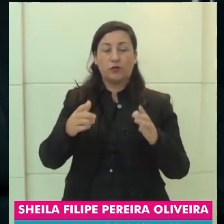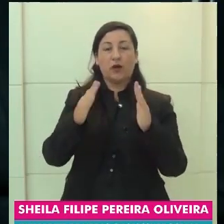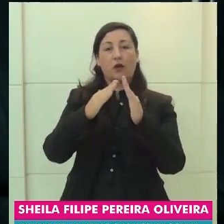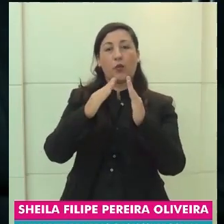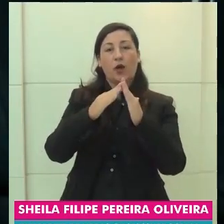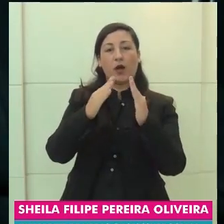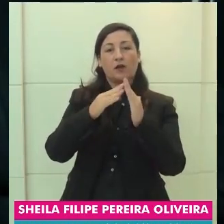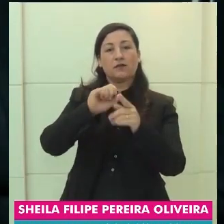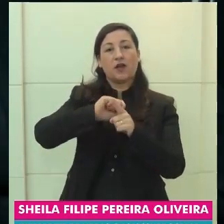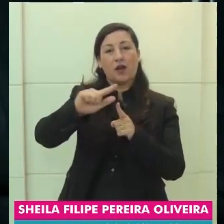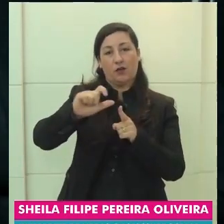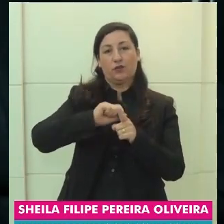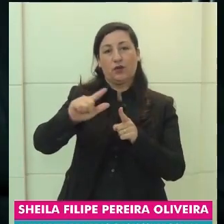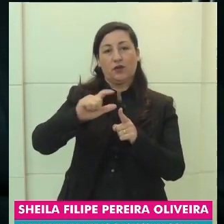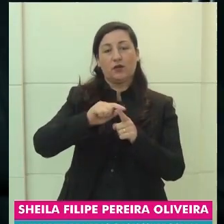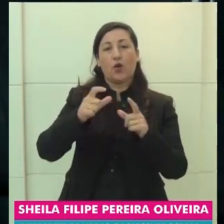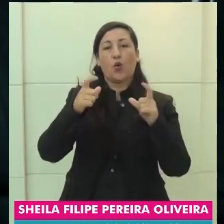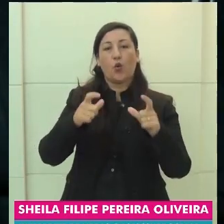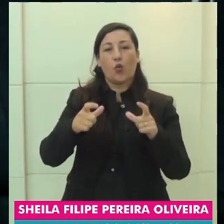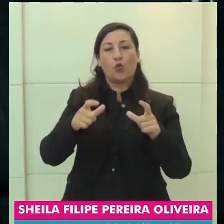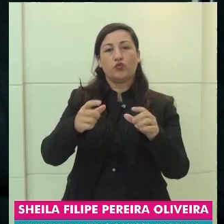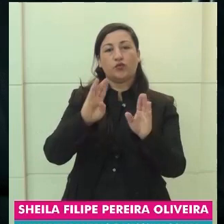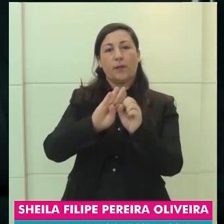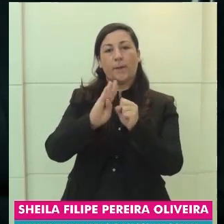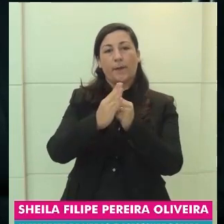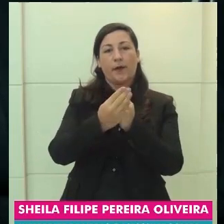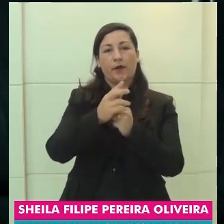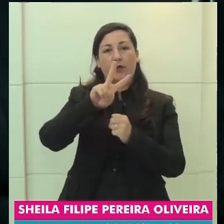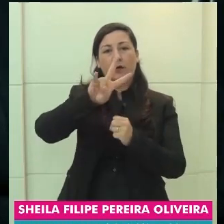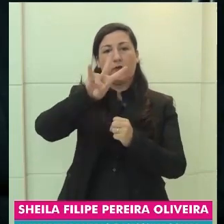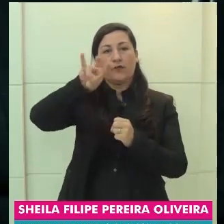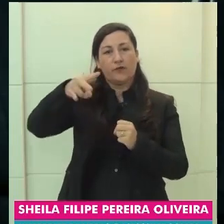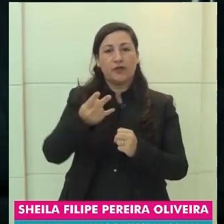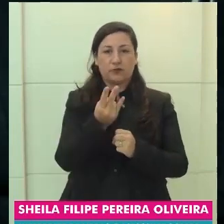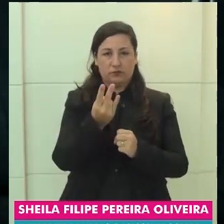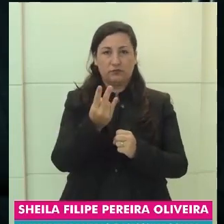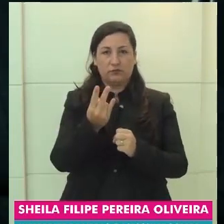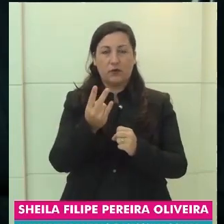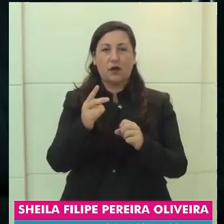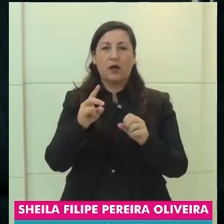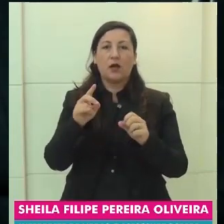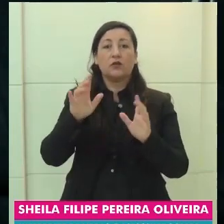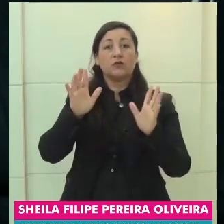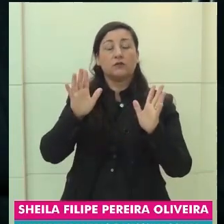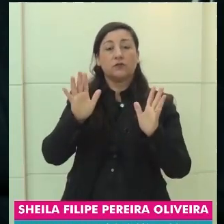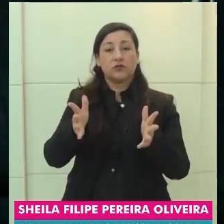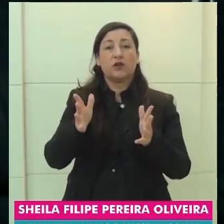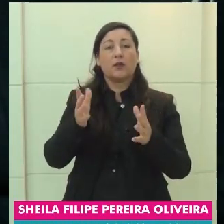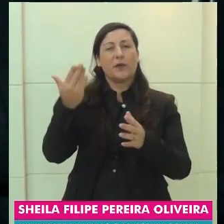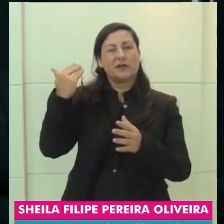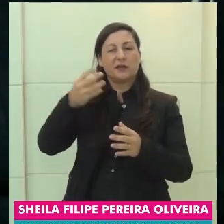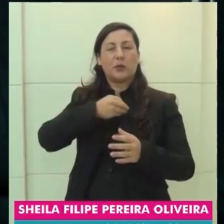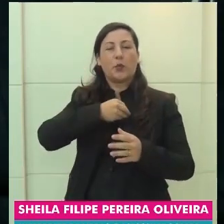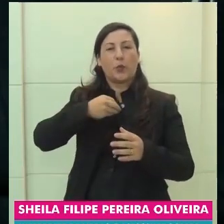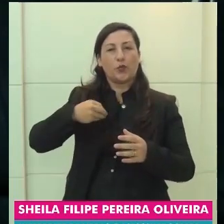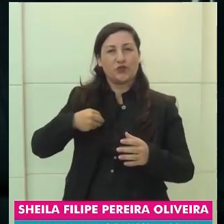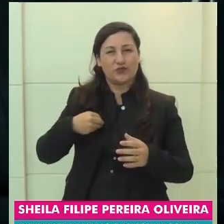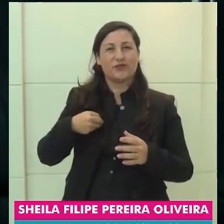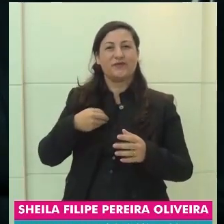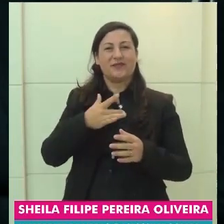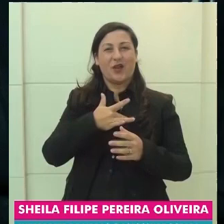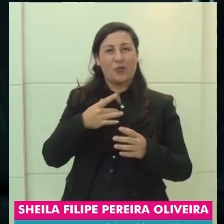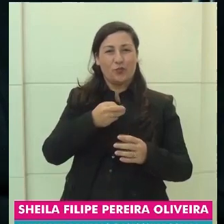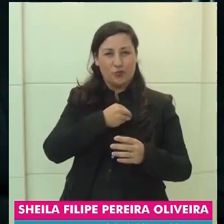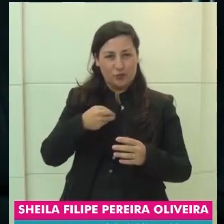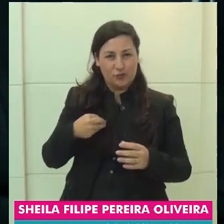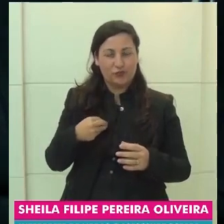uma casa alugada na Vila São José. E essa casa já funcionou o postinho de saúde na época, antes